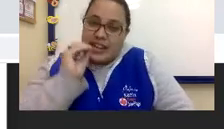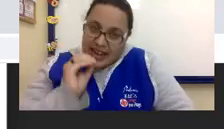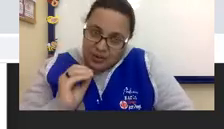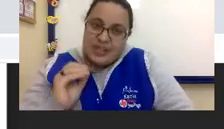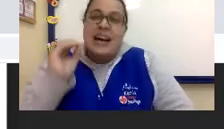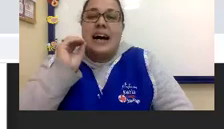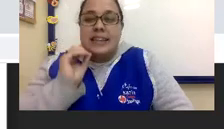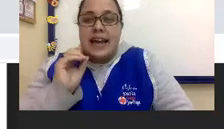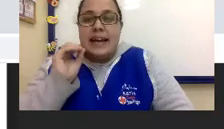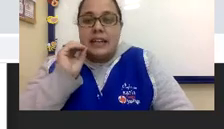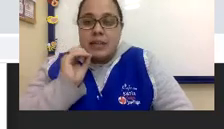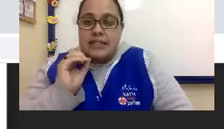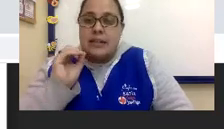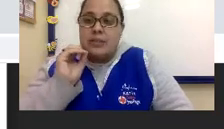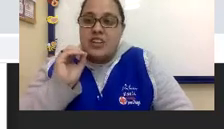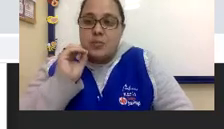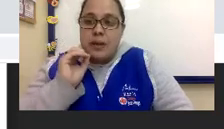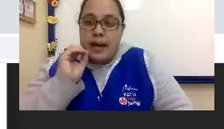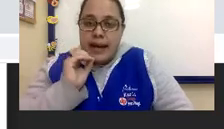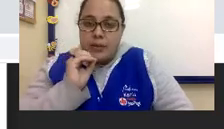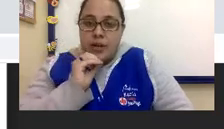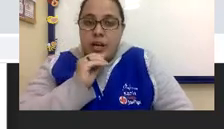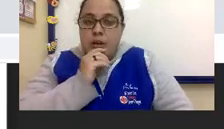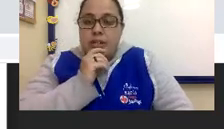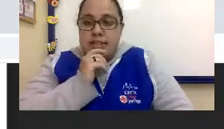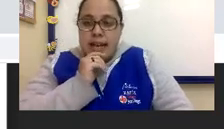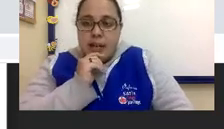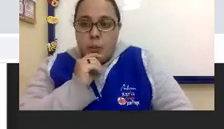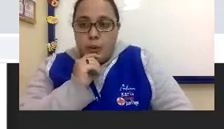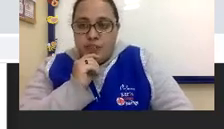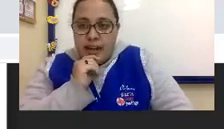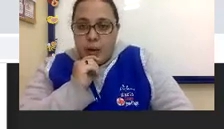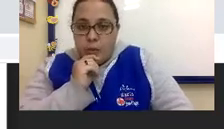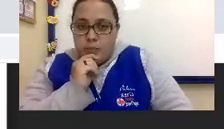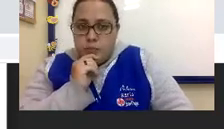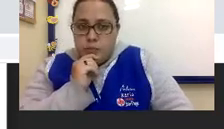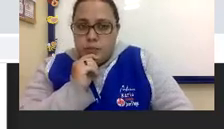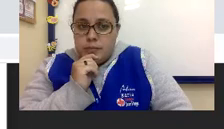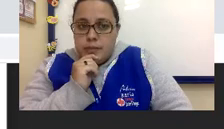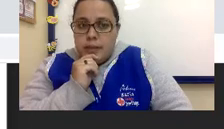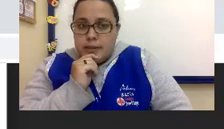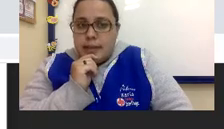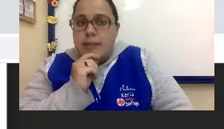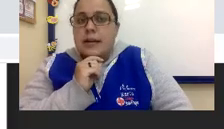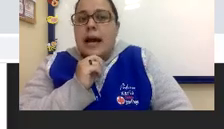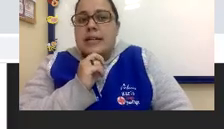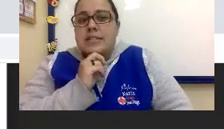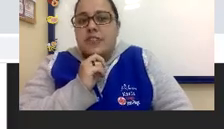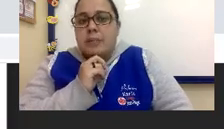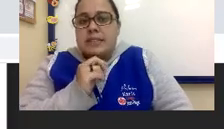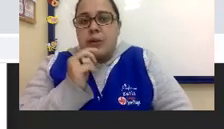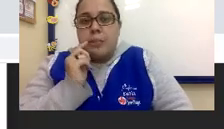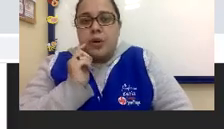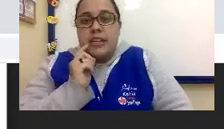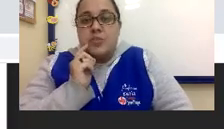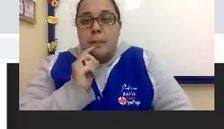bolo fecal até a eliminação deste pelo reto. E o que será que é um bolo fecal? Né? As